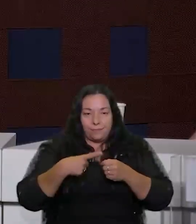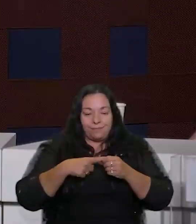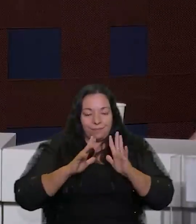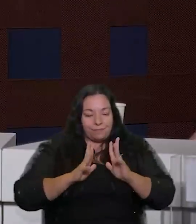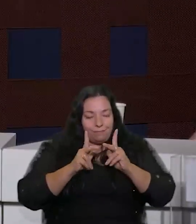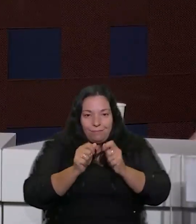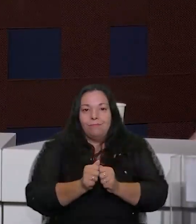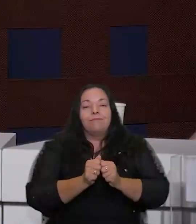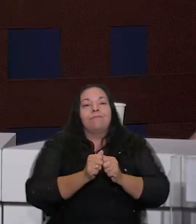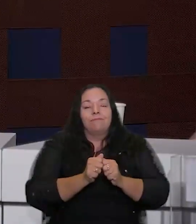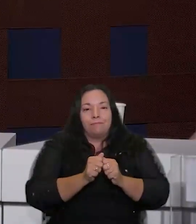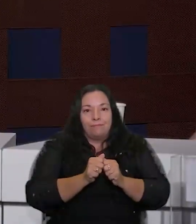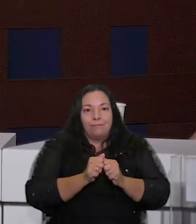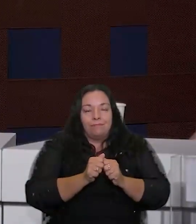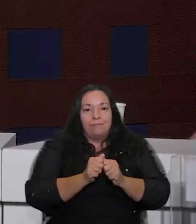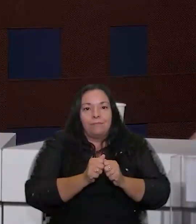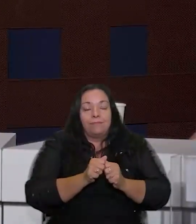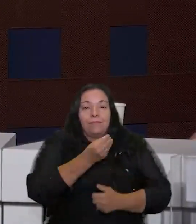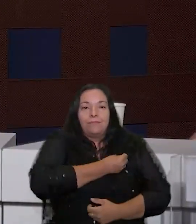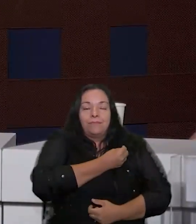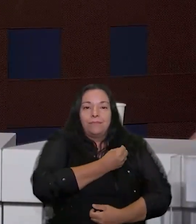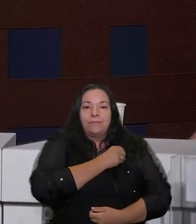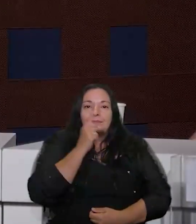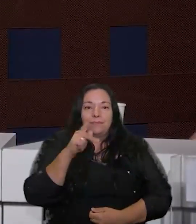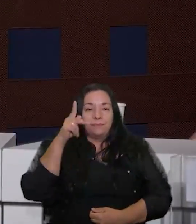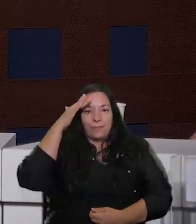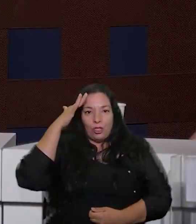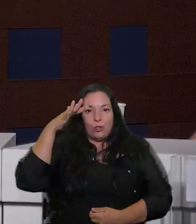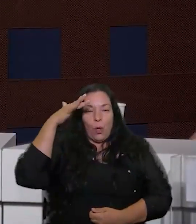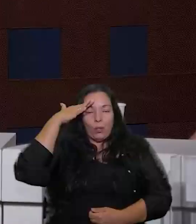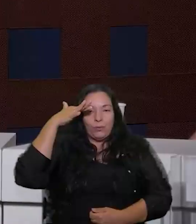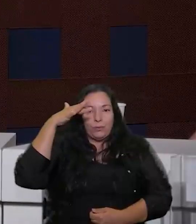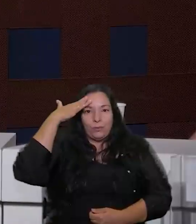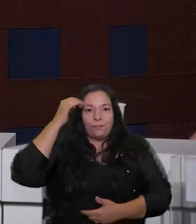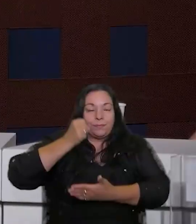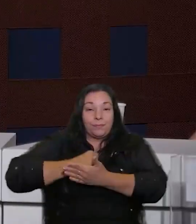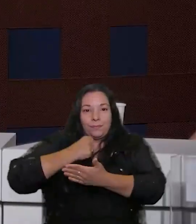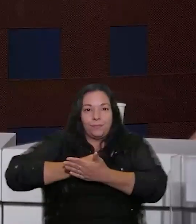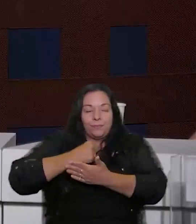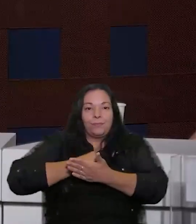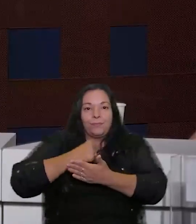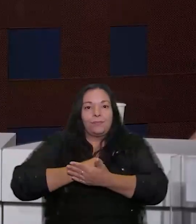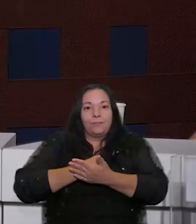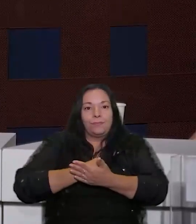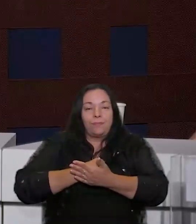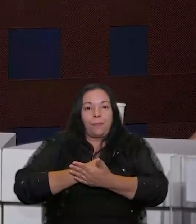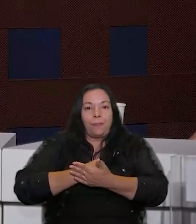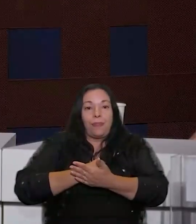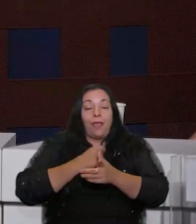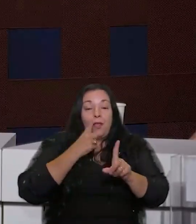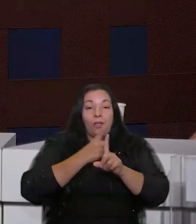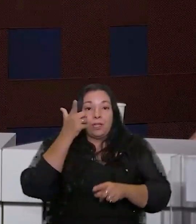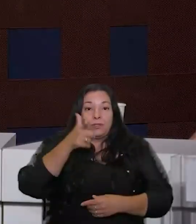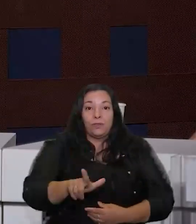tudo para viverem os seus sonhos ali, né? E aí a construção nasce disso, e também foi um reencontro, até que